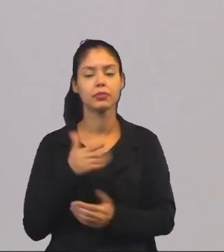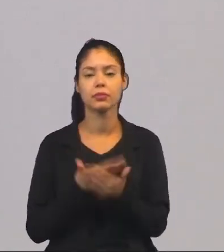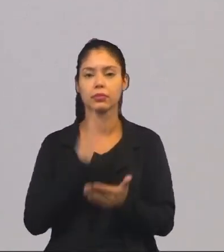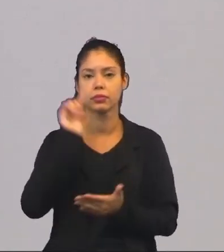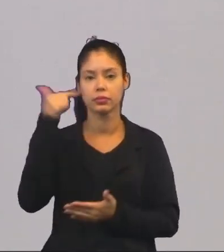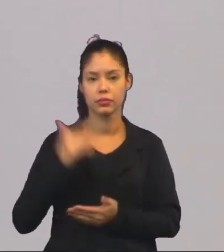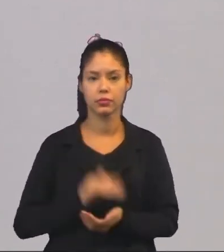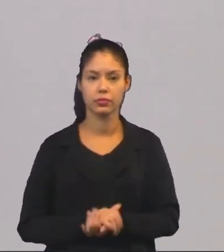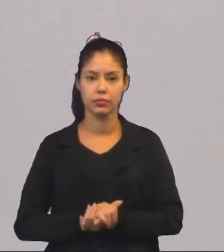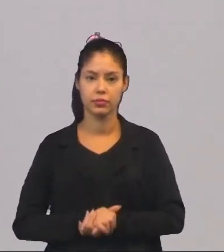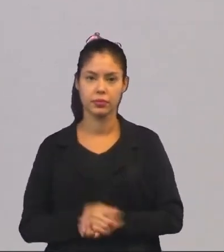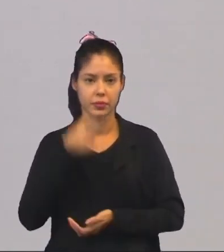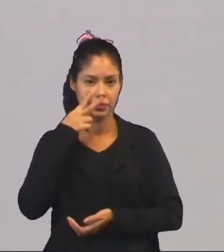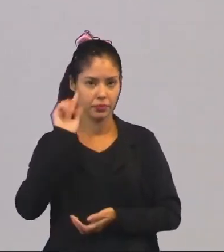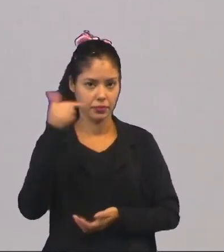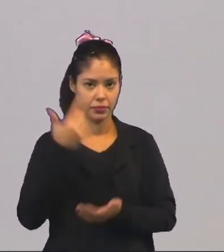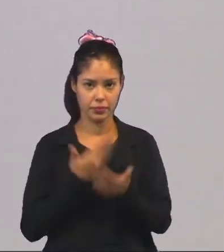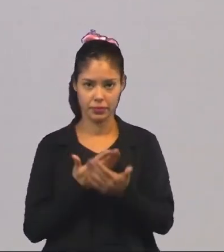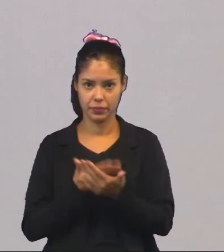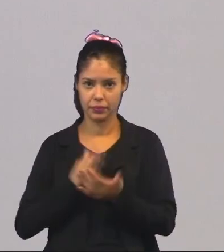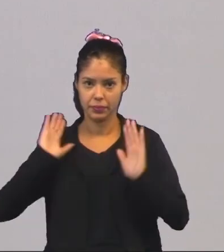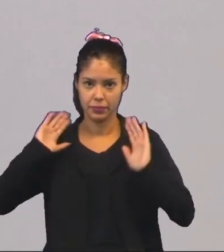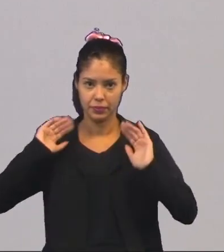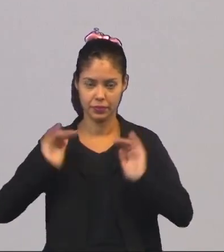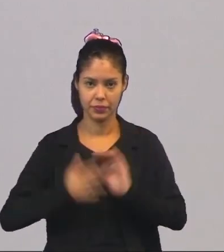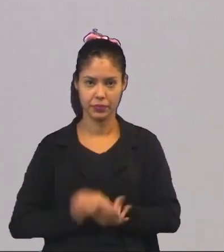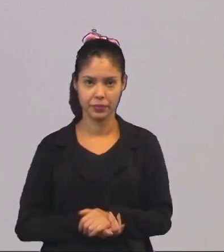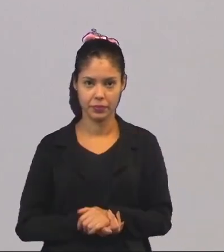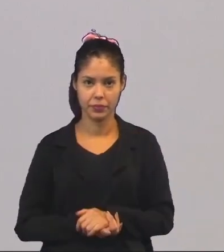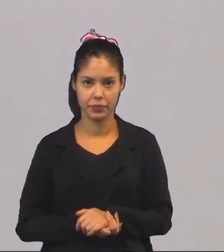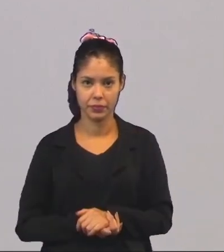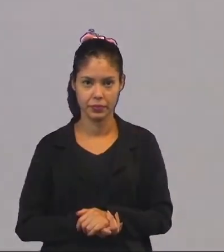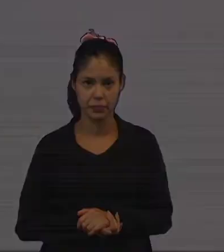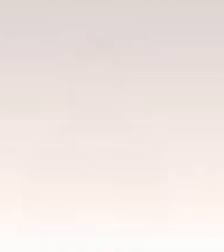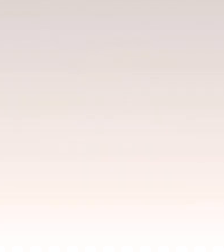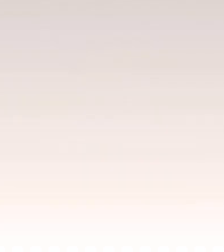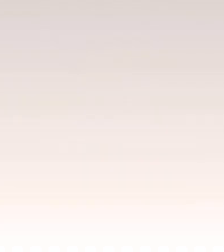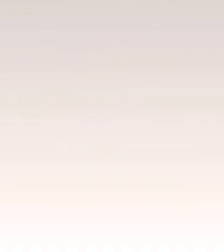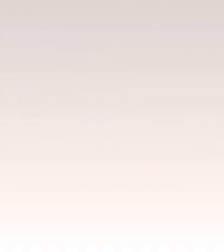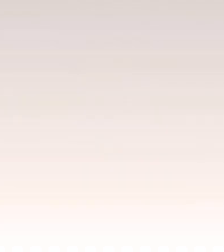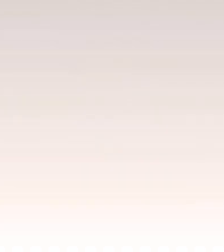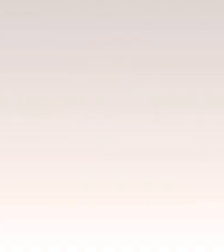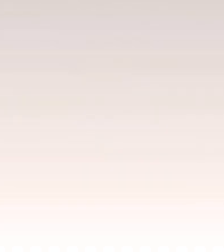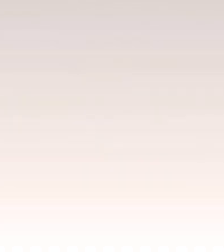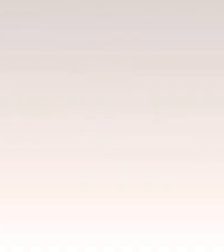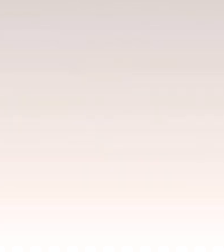essa aula e outras. Te vejo na próxima aula. Até mais!